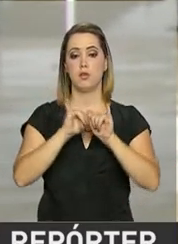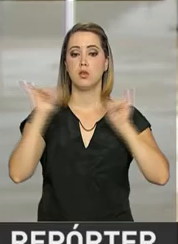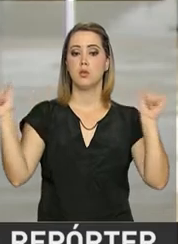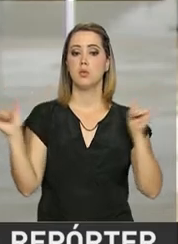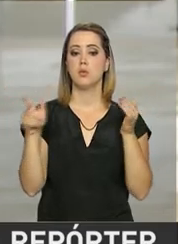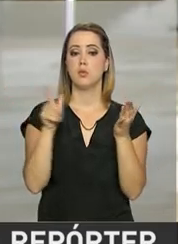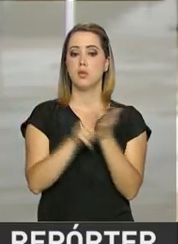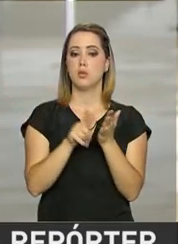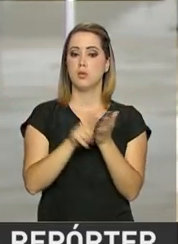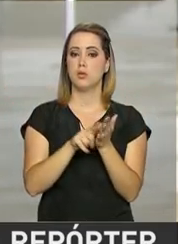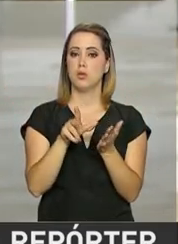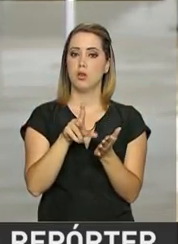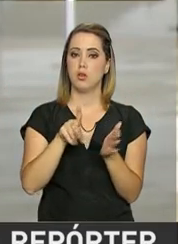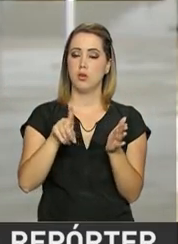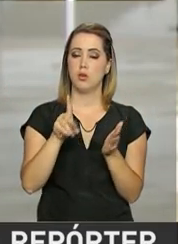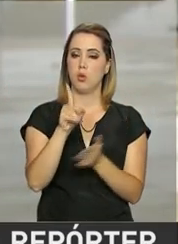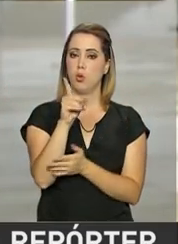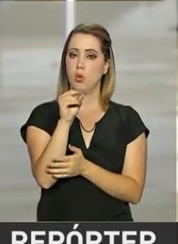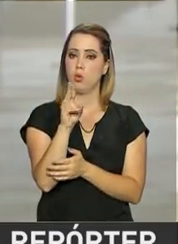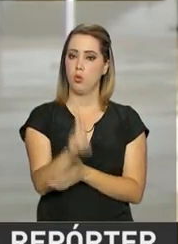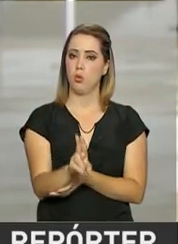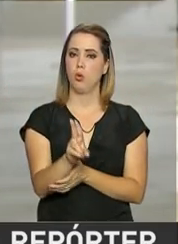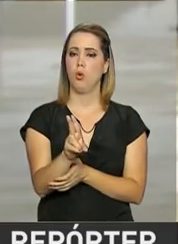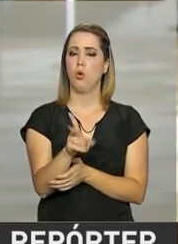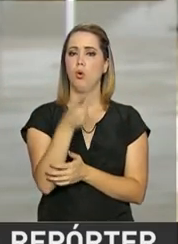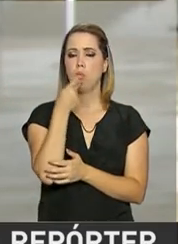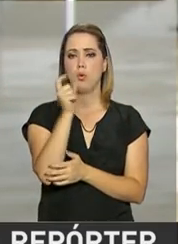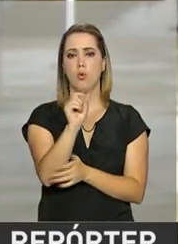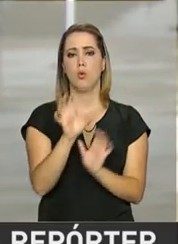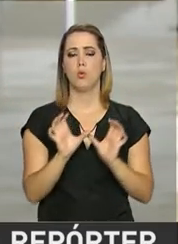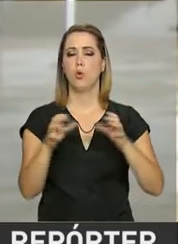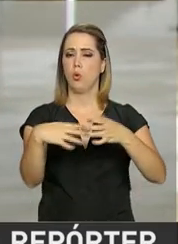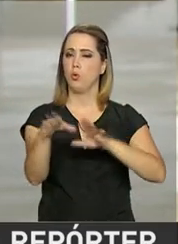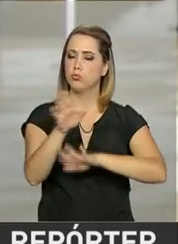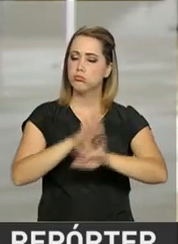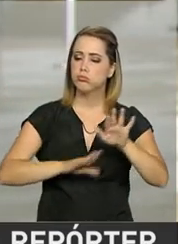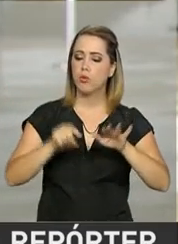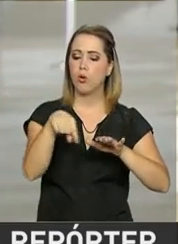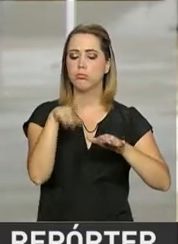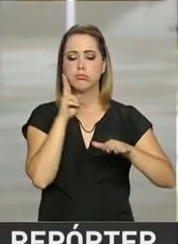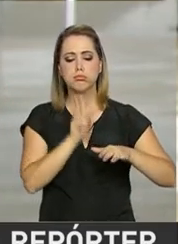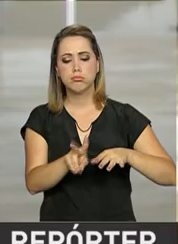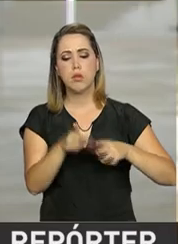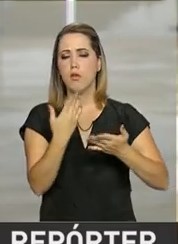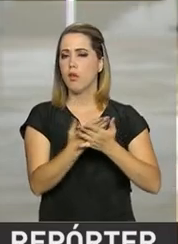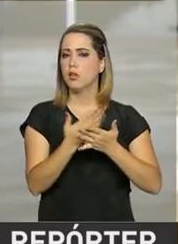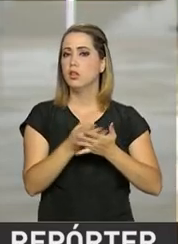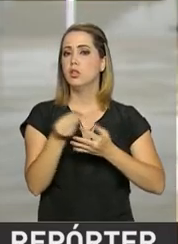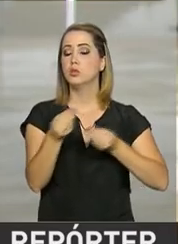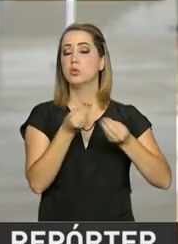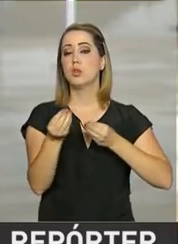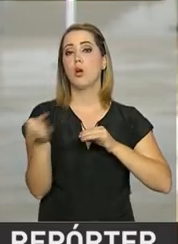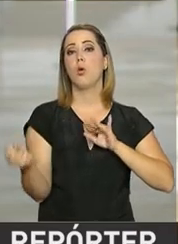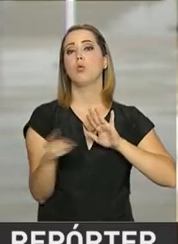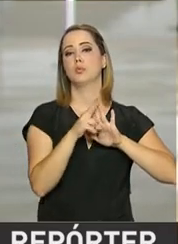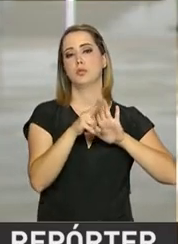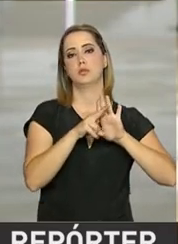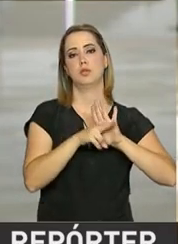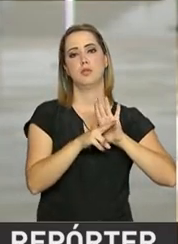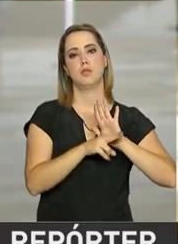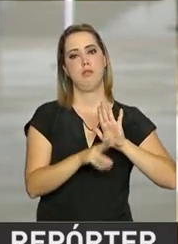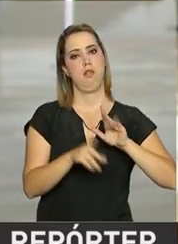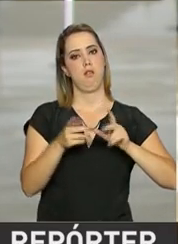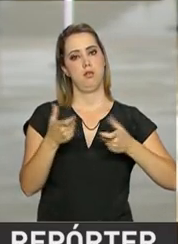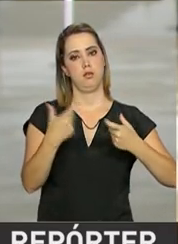Oficial da União o decreto que cria a comissão que vai estudar a reforma do sistema penitenciário. Ela será